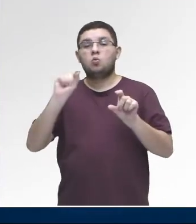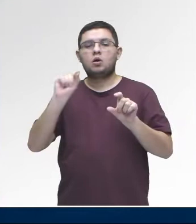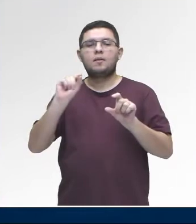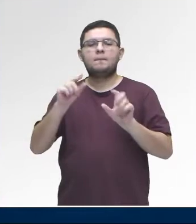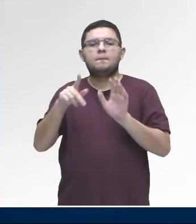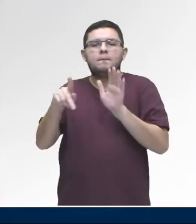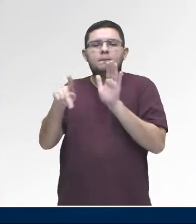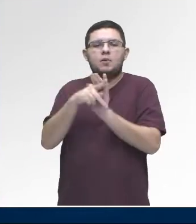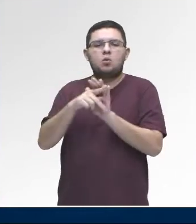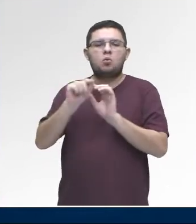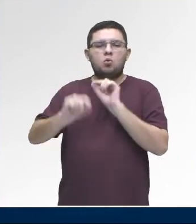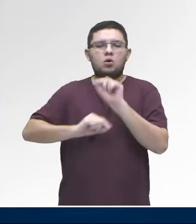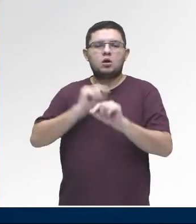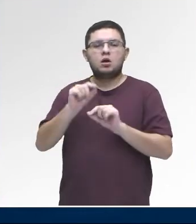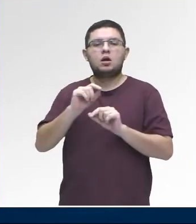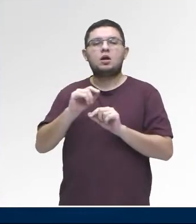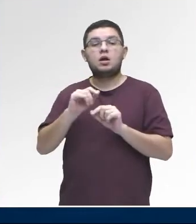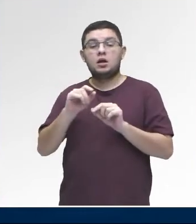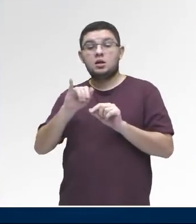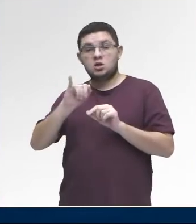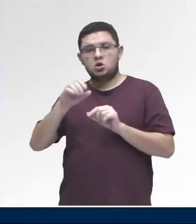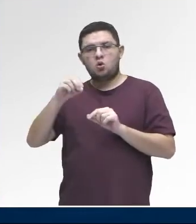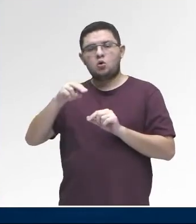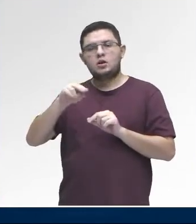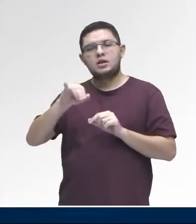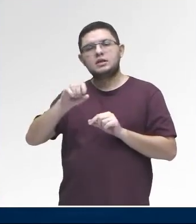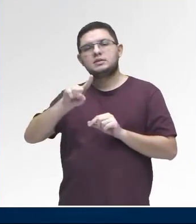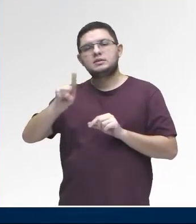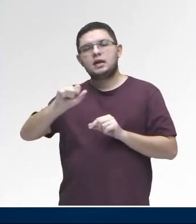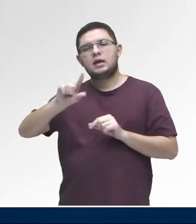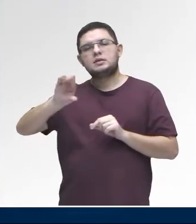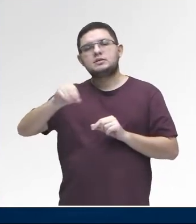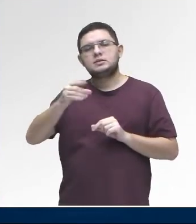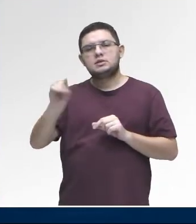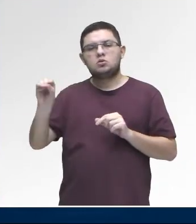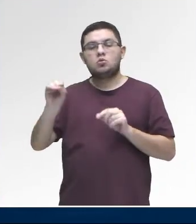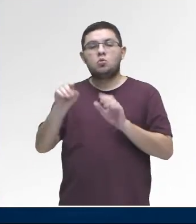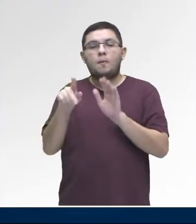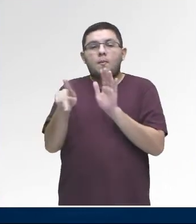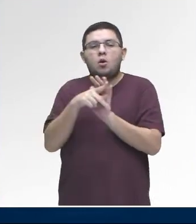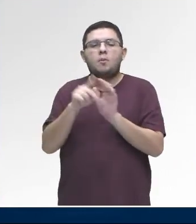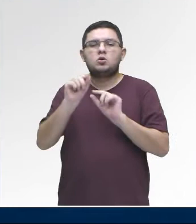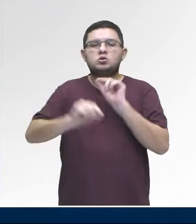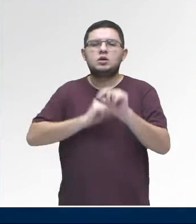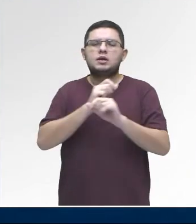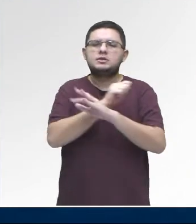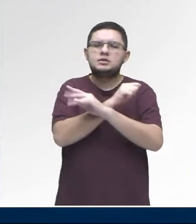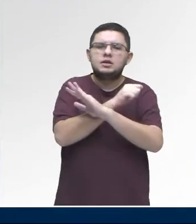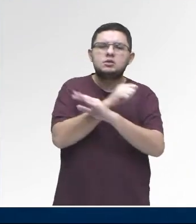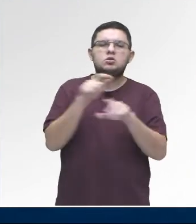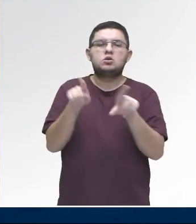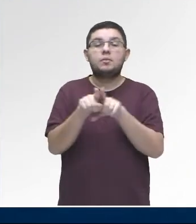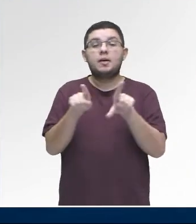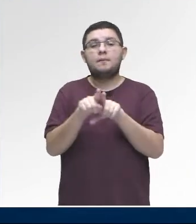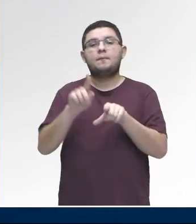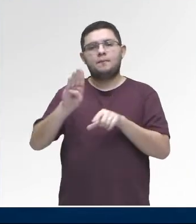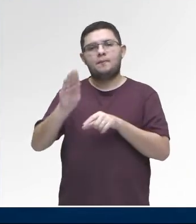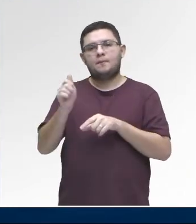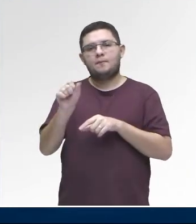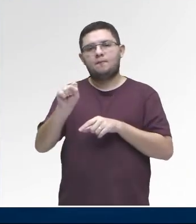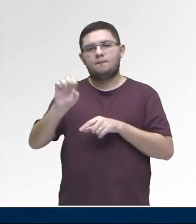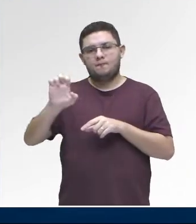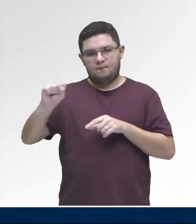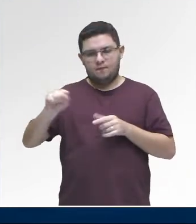e de bases, ok? Temos a sigla KI, que ela é